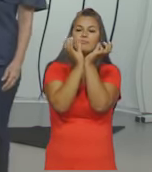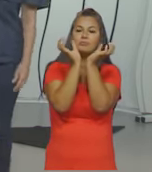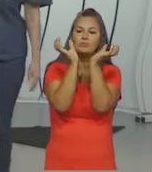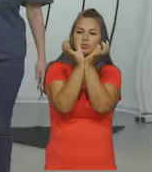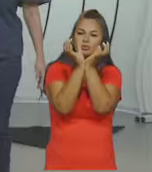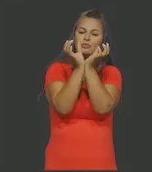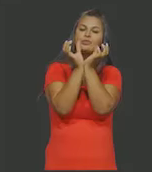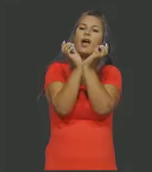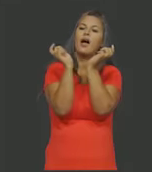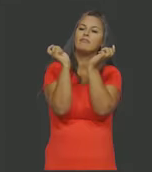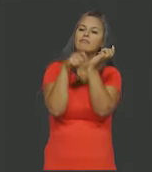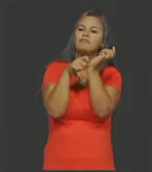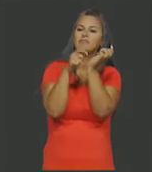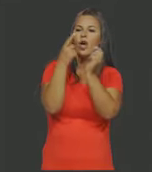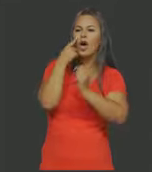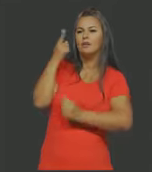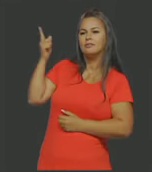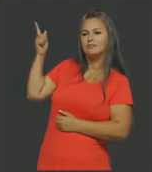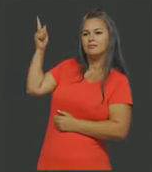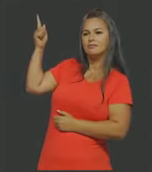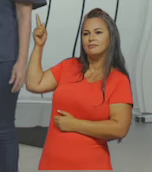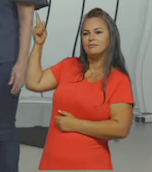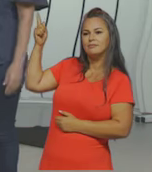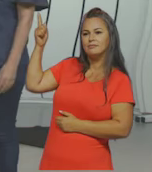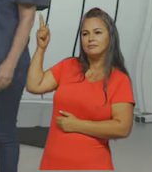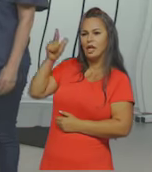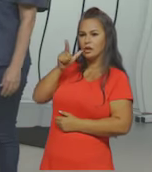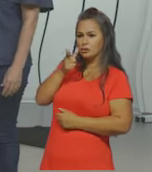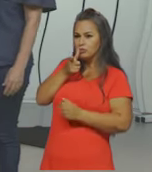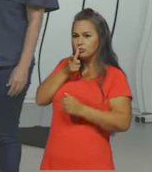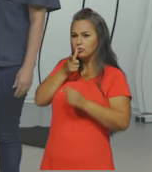Aqui mostrando a fecundação, o espermatozoide fecundando o óvulo.